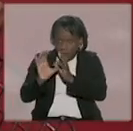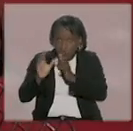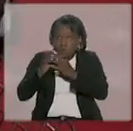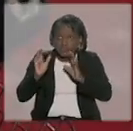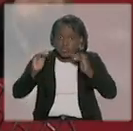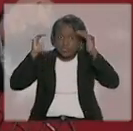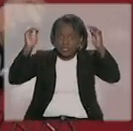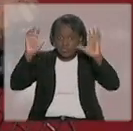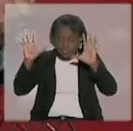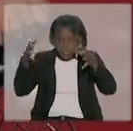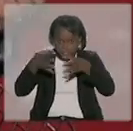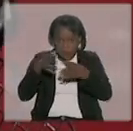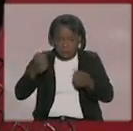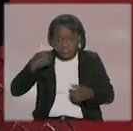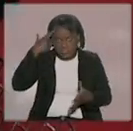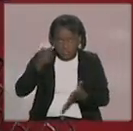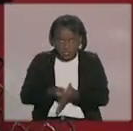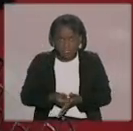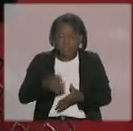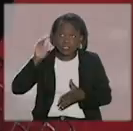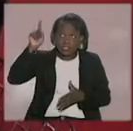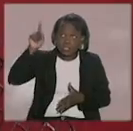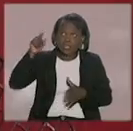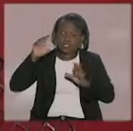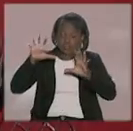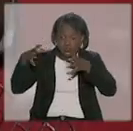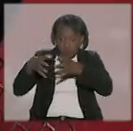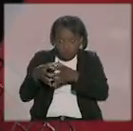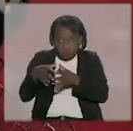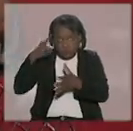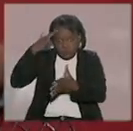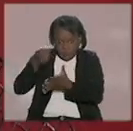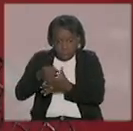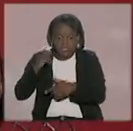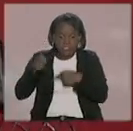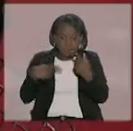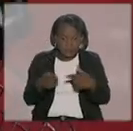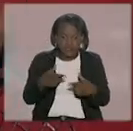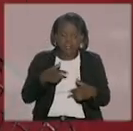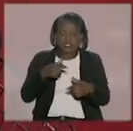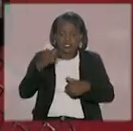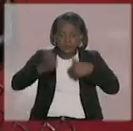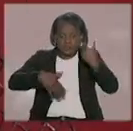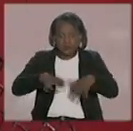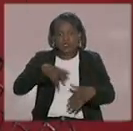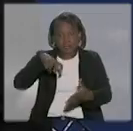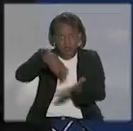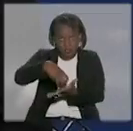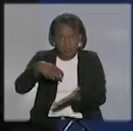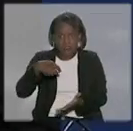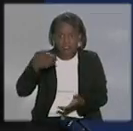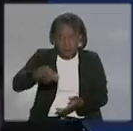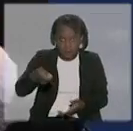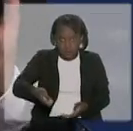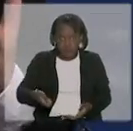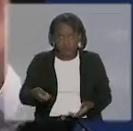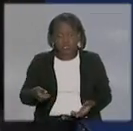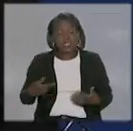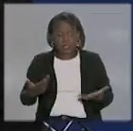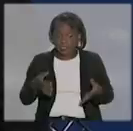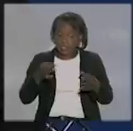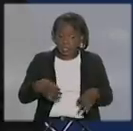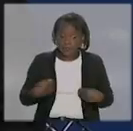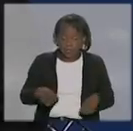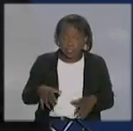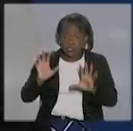cúpula para isso, precisa tomar essa tomada de decisão lá de cima e para ela se desdobrar e ser cobrada, né? Com certeza. Você precisa ter